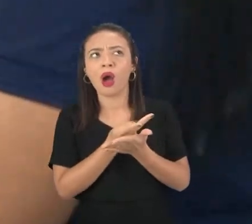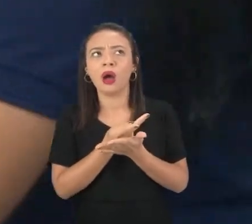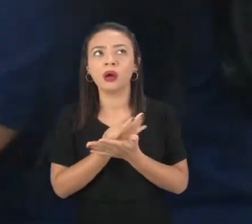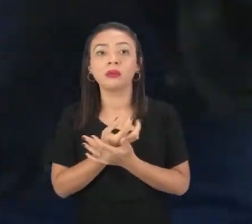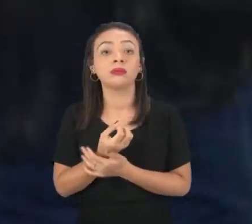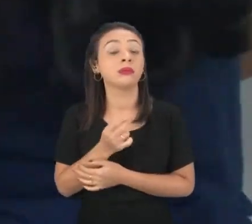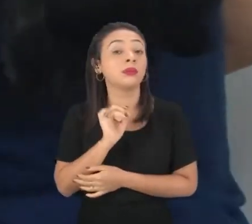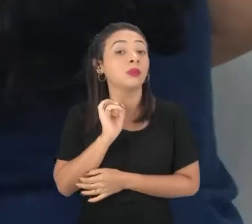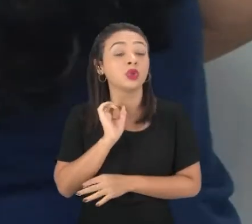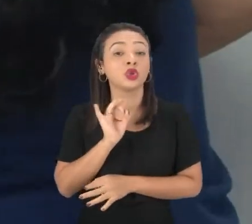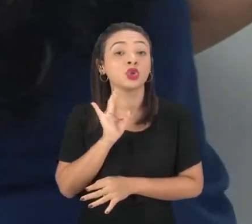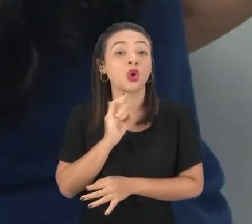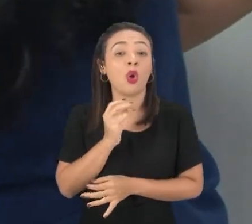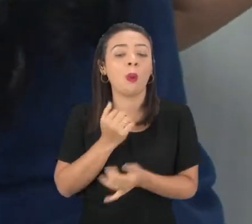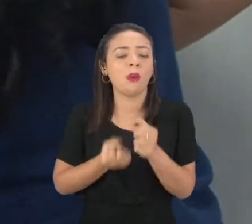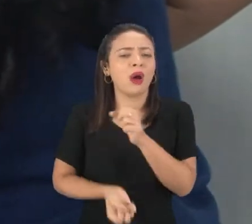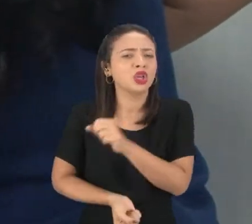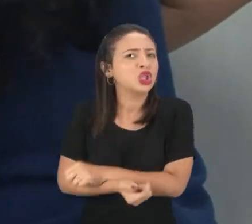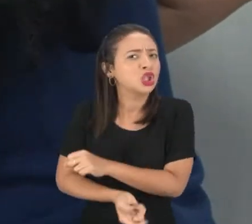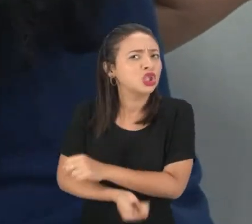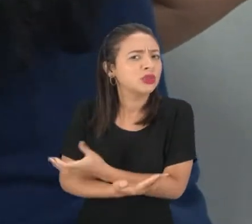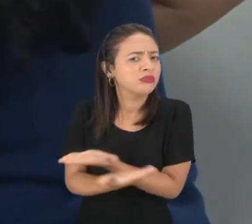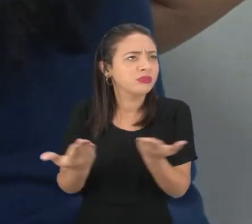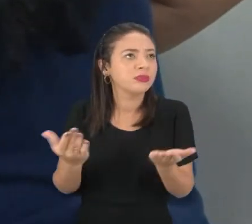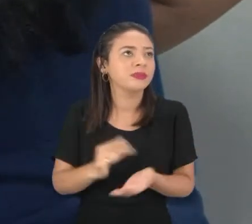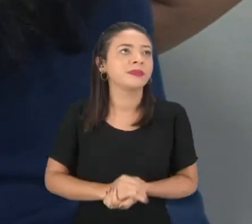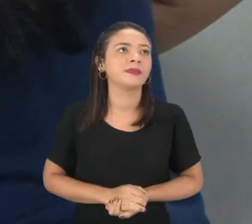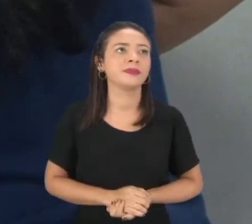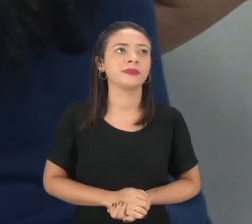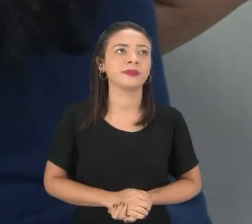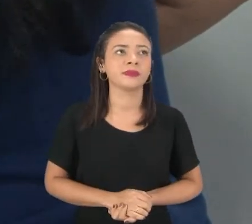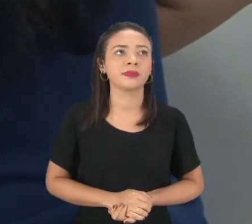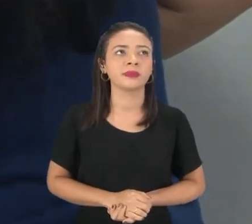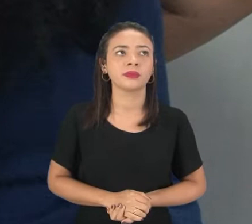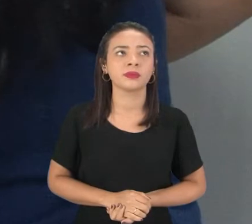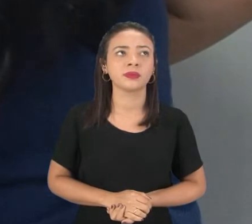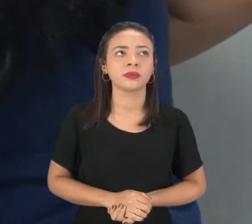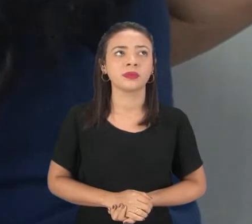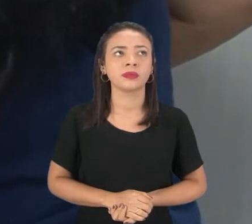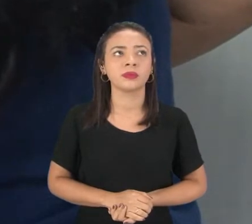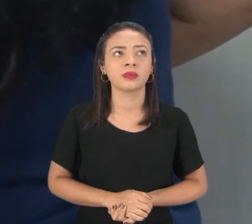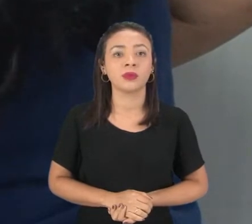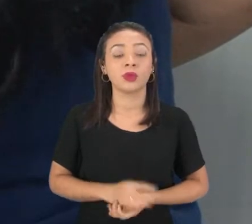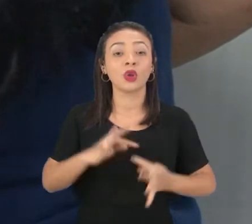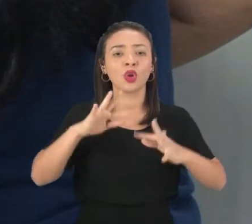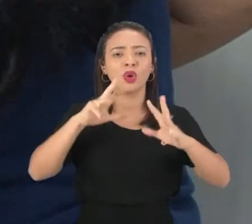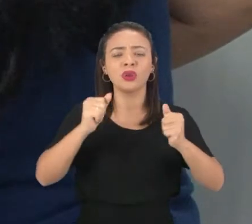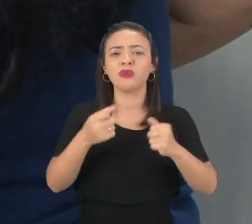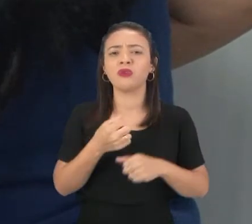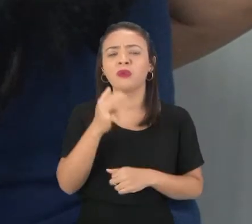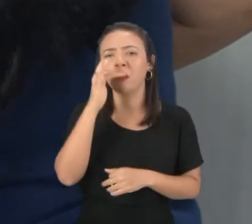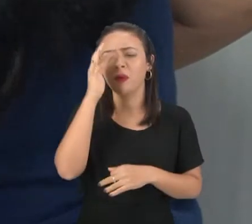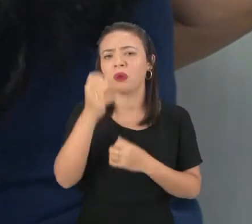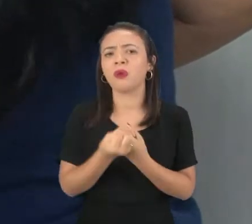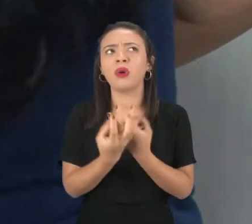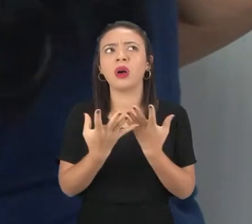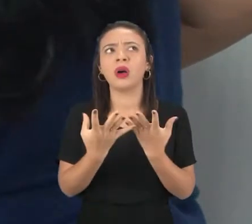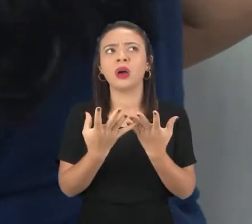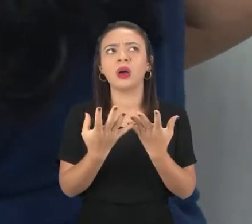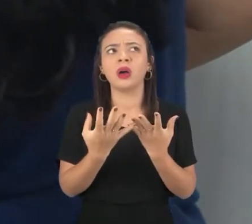mesmo hora uma sugestão tá você pega aqui ó e esse é o total de flores